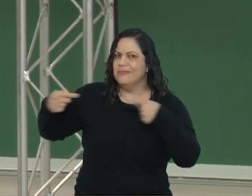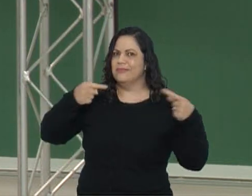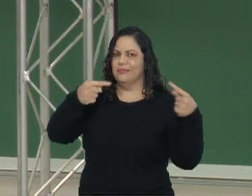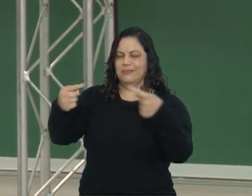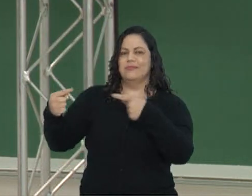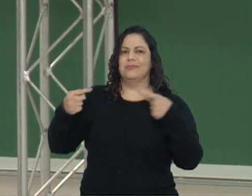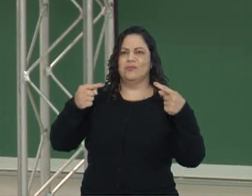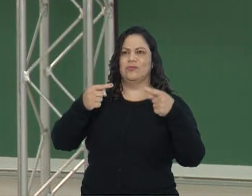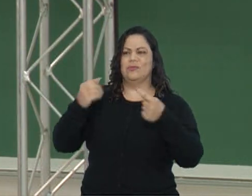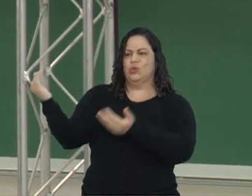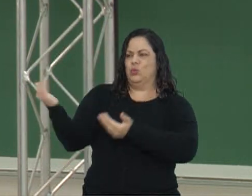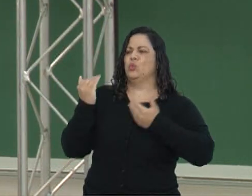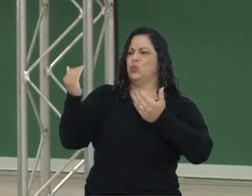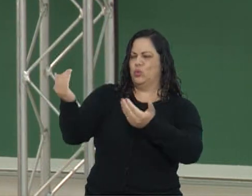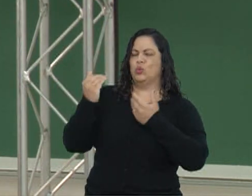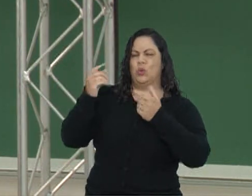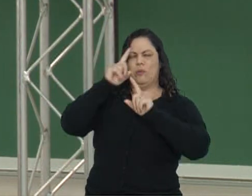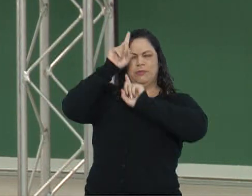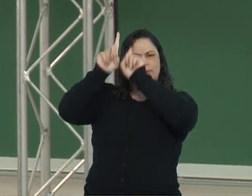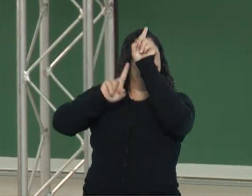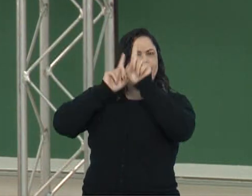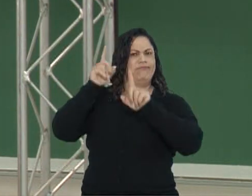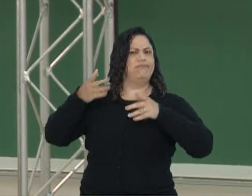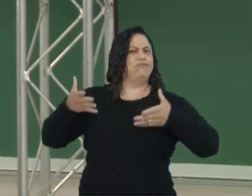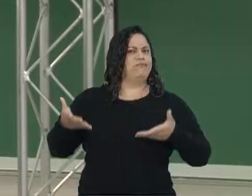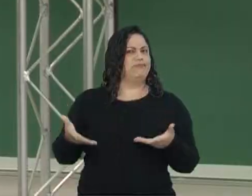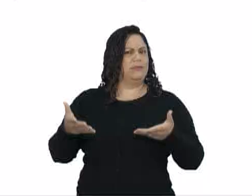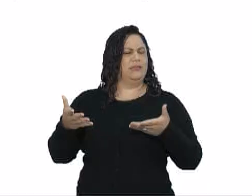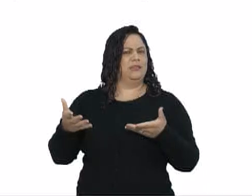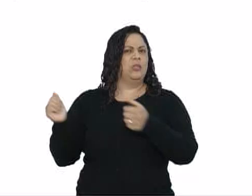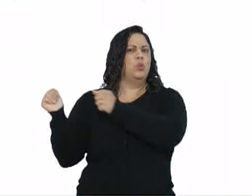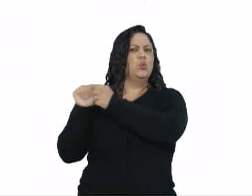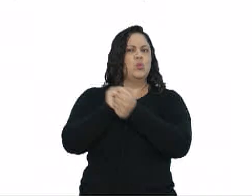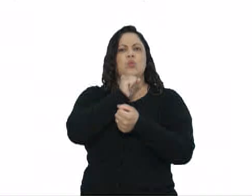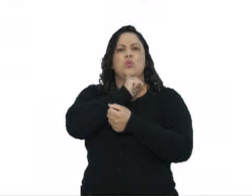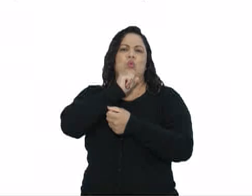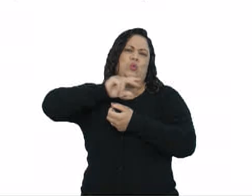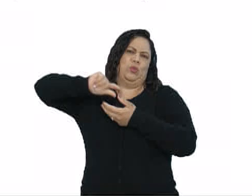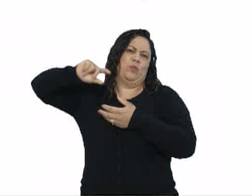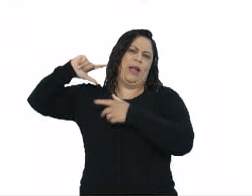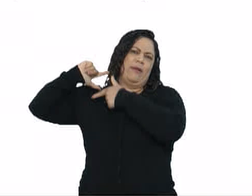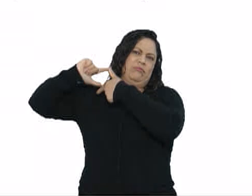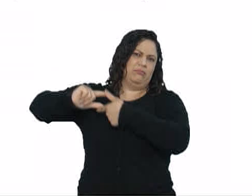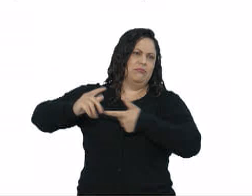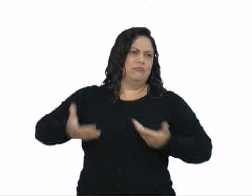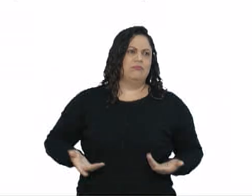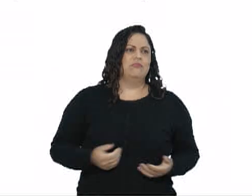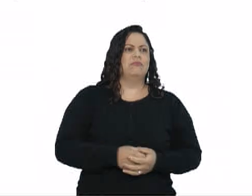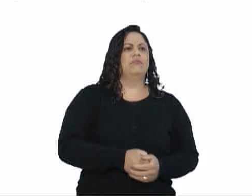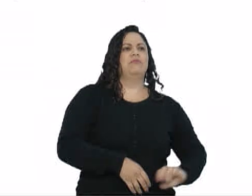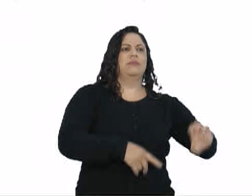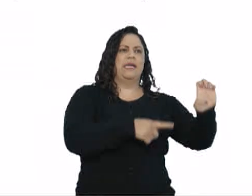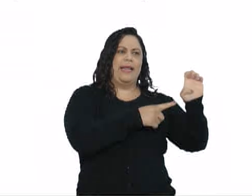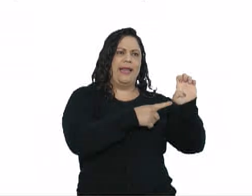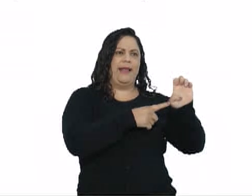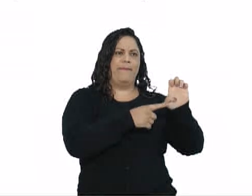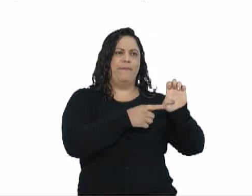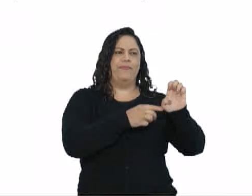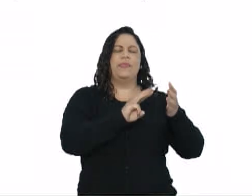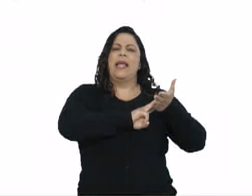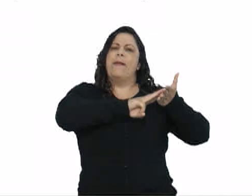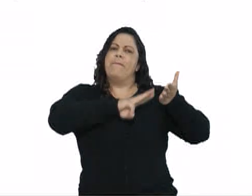jovens idealistas e velhas lideranças conservadoras. Pelos métodos políticos populistas e organização de